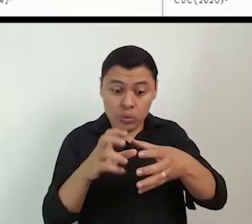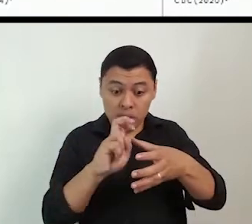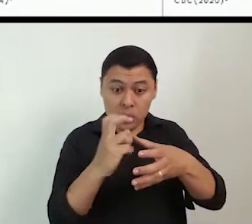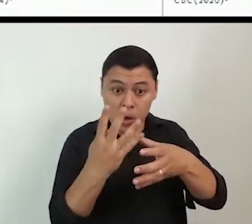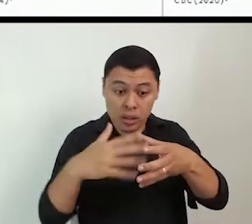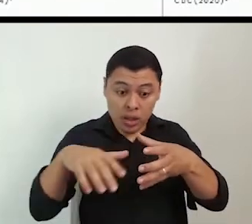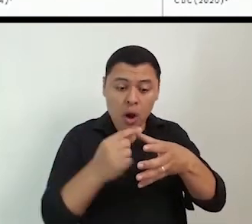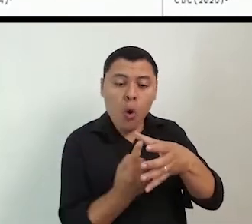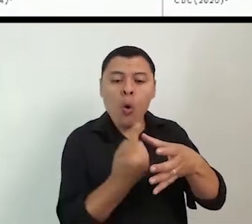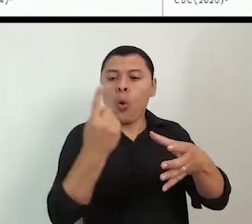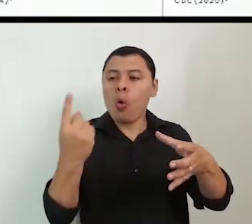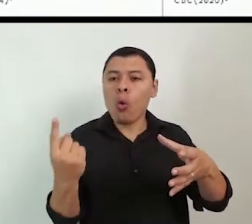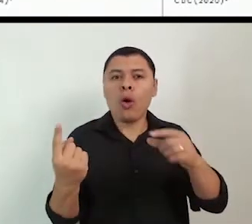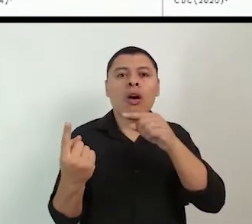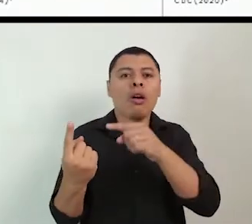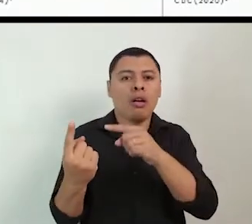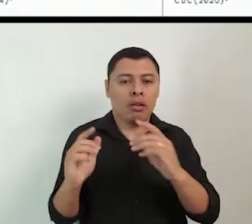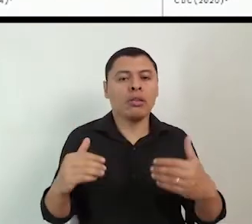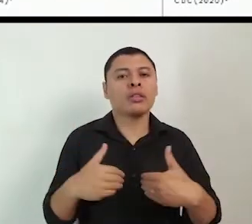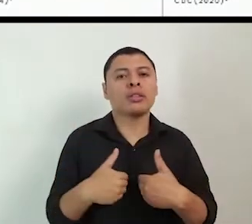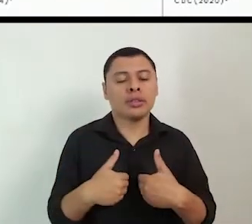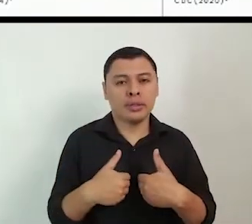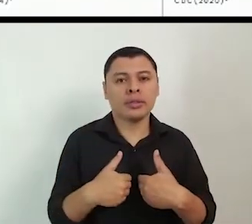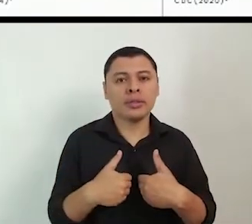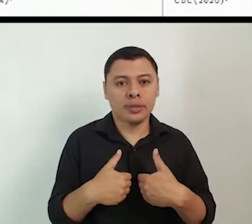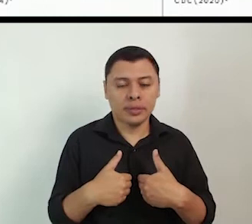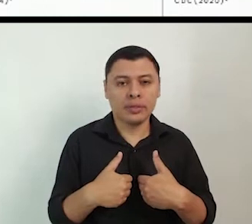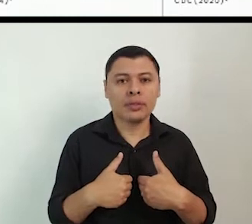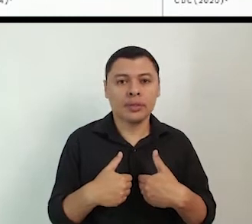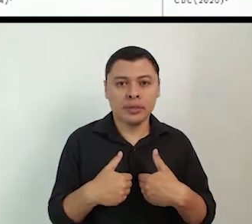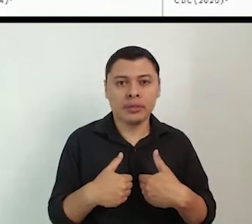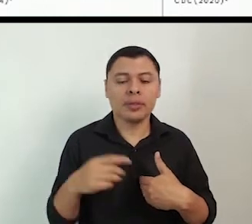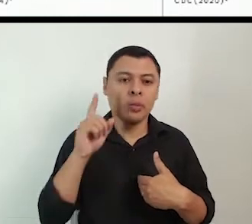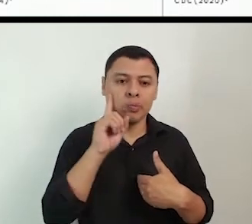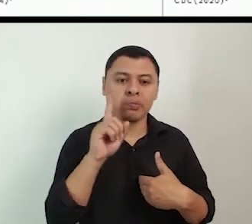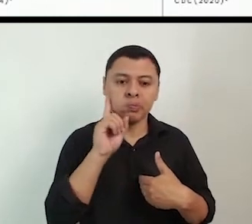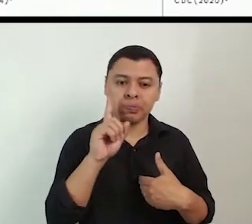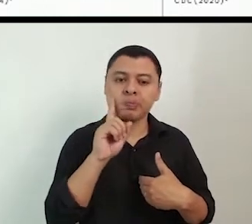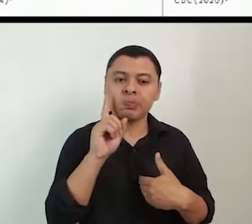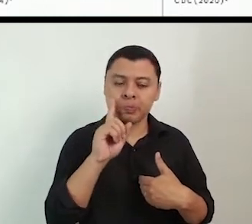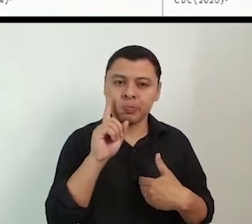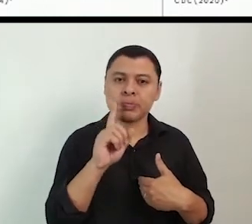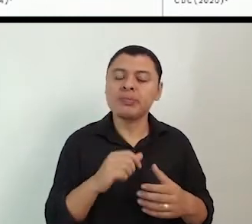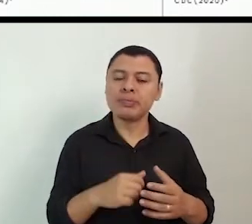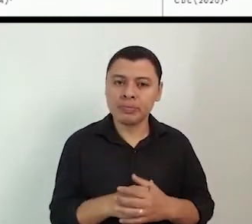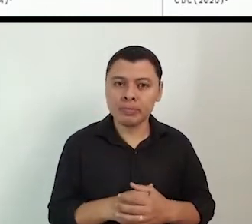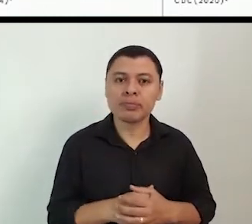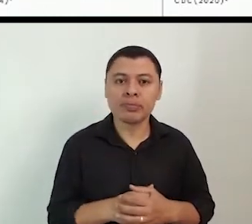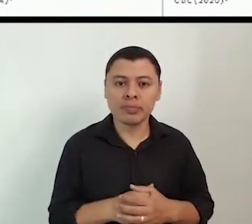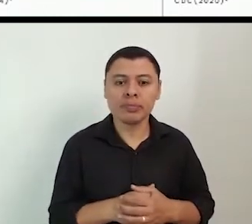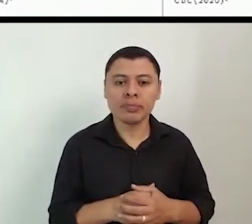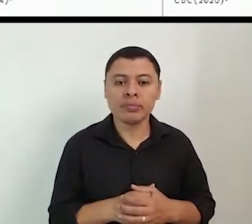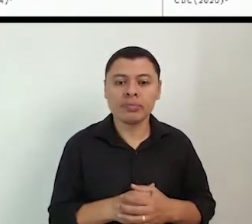de mais ou menos uma a cada 54 crianças nascidas nos Estados Unidos e que são